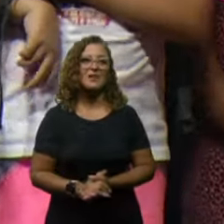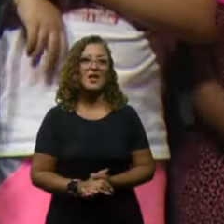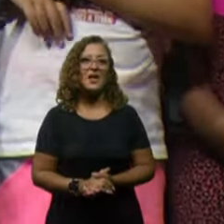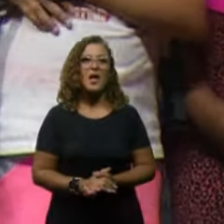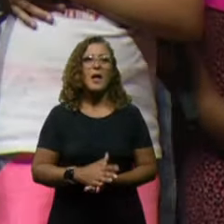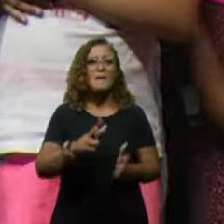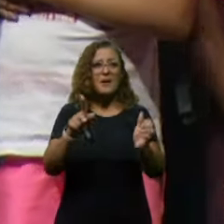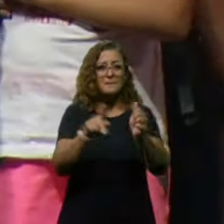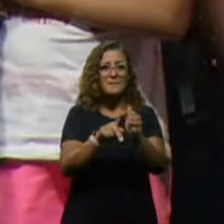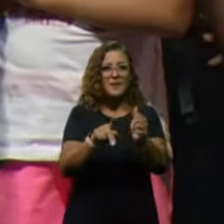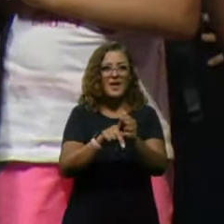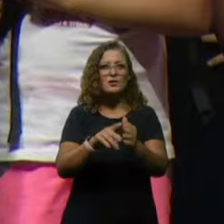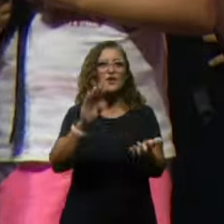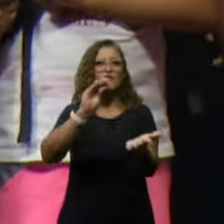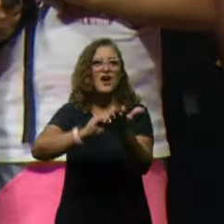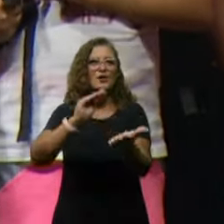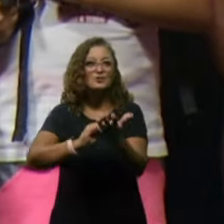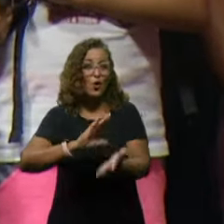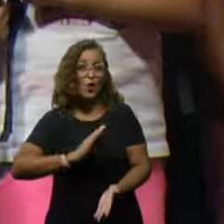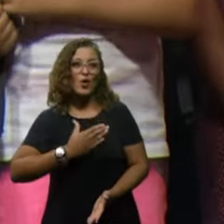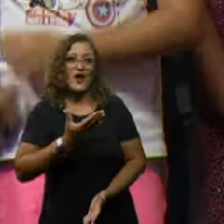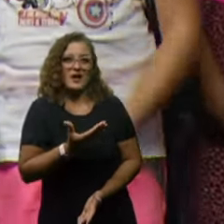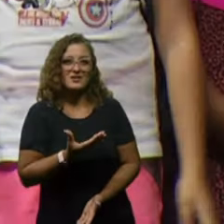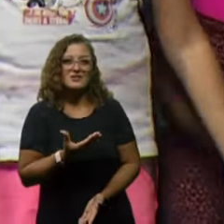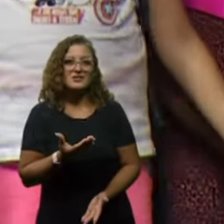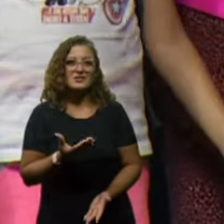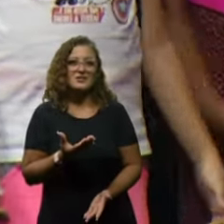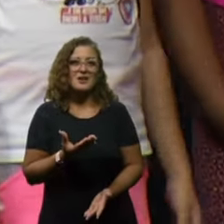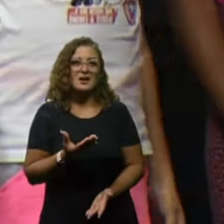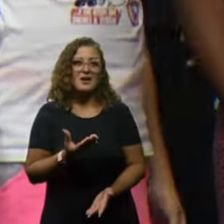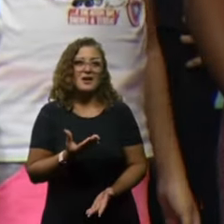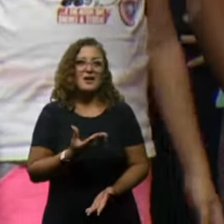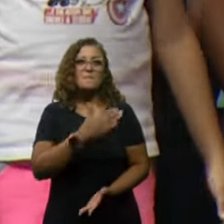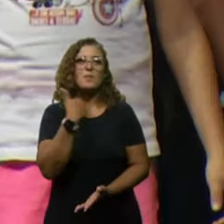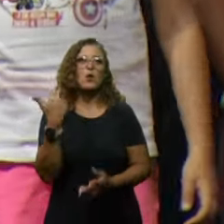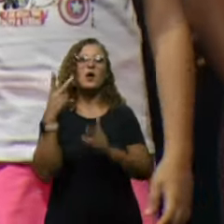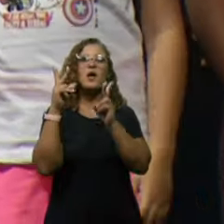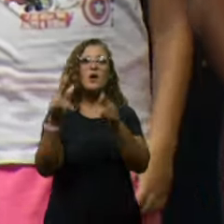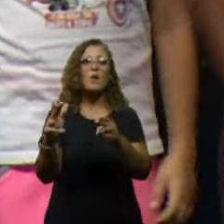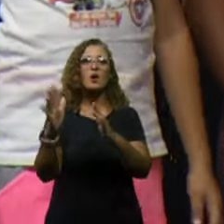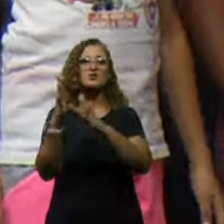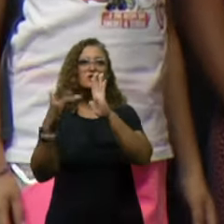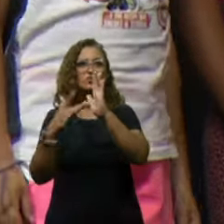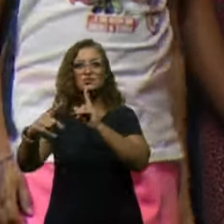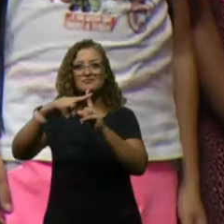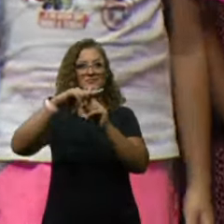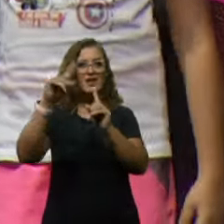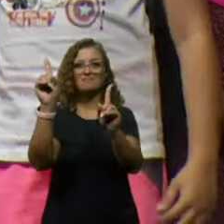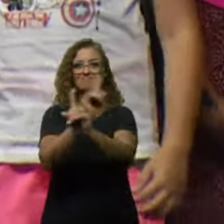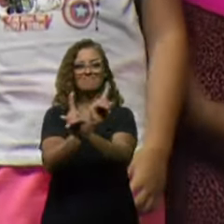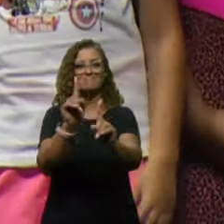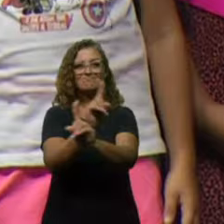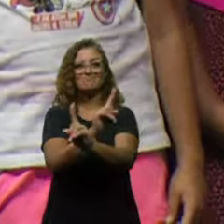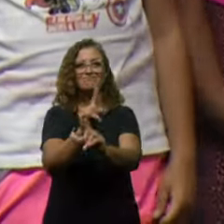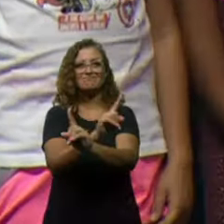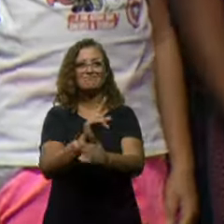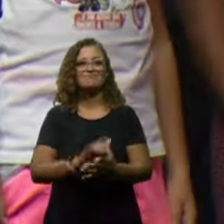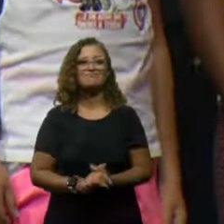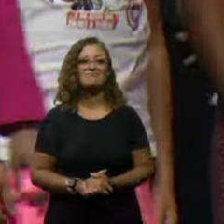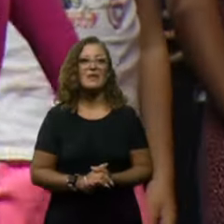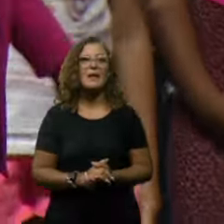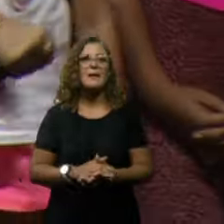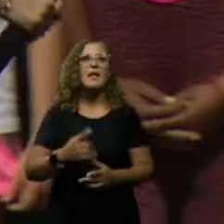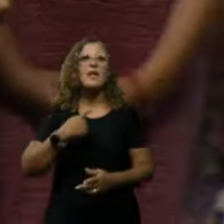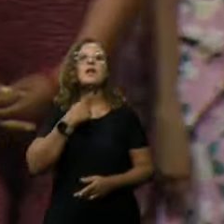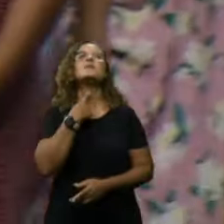não eu não mereço não será covarde não faz assim ó me prega mas depois que ele pegar vida de cabeça para